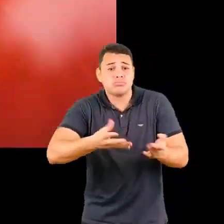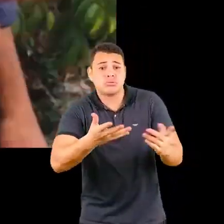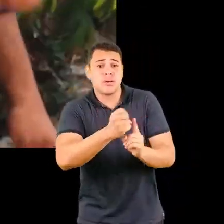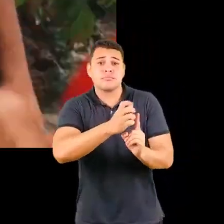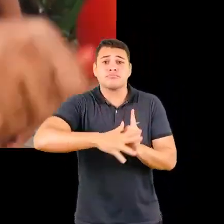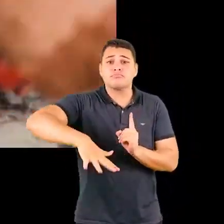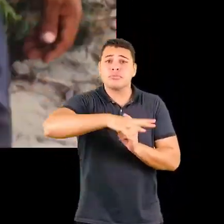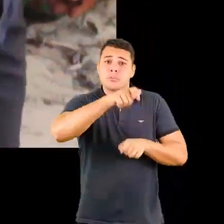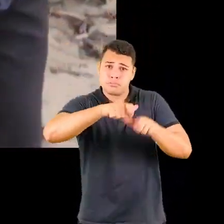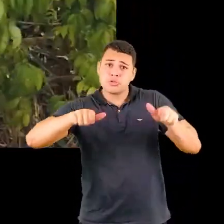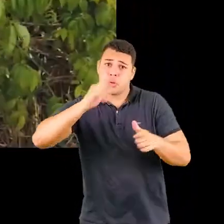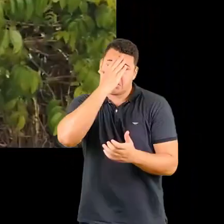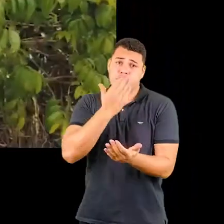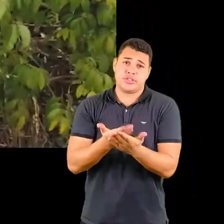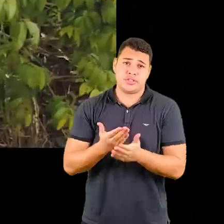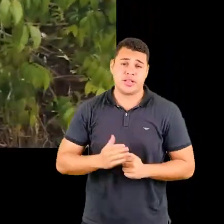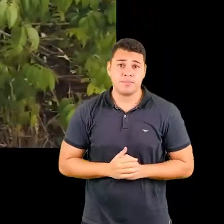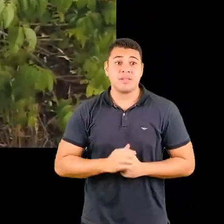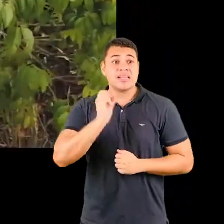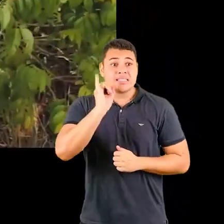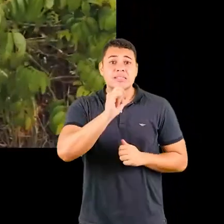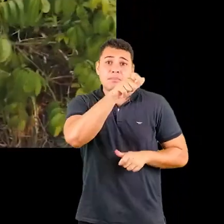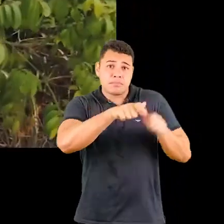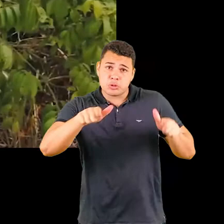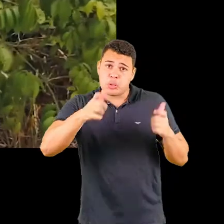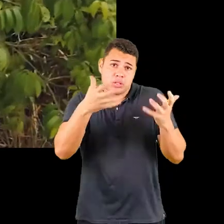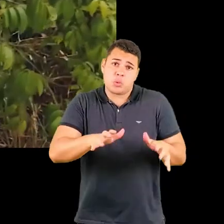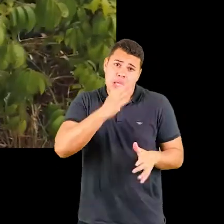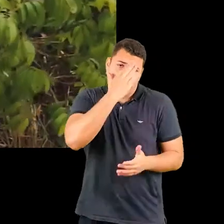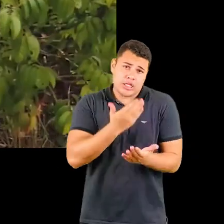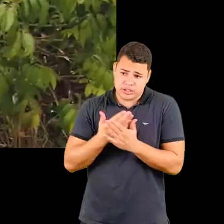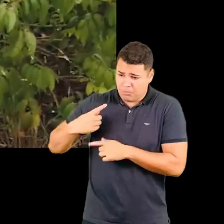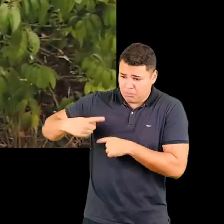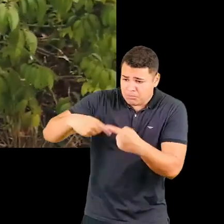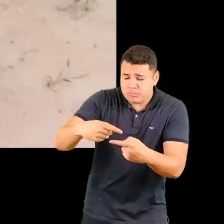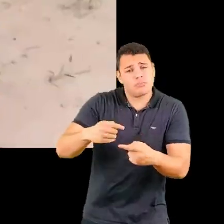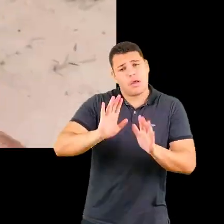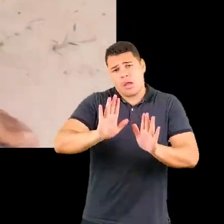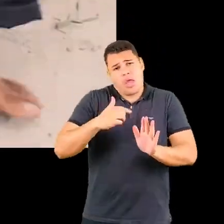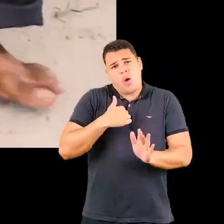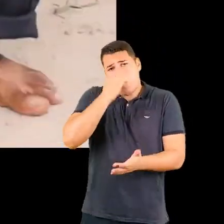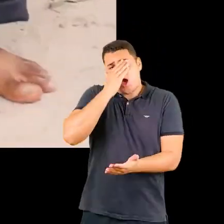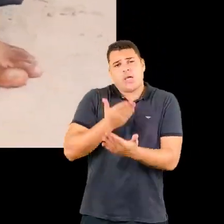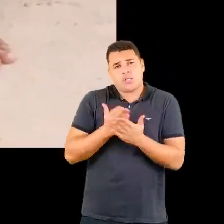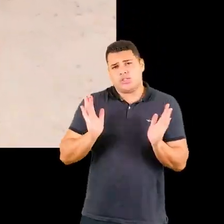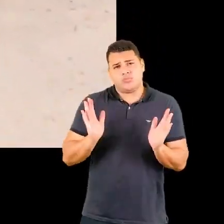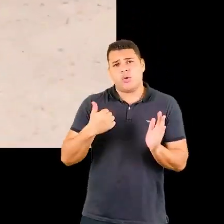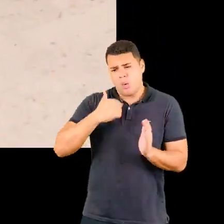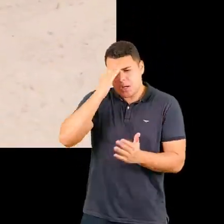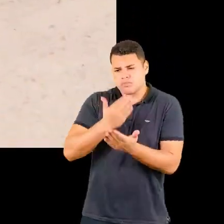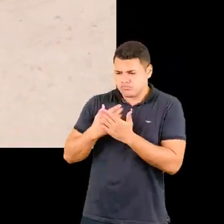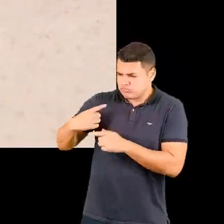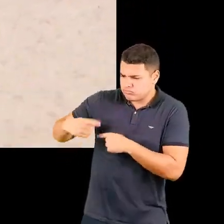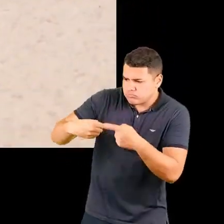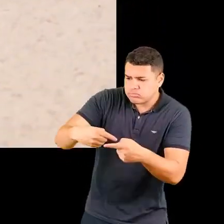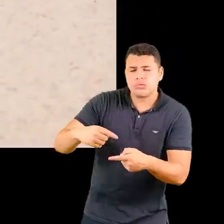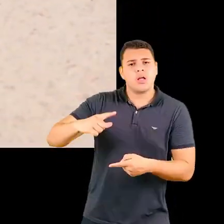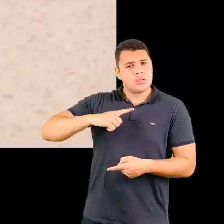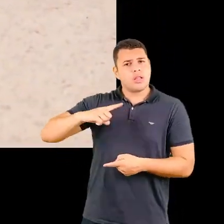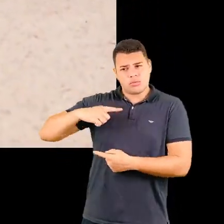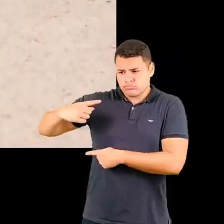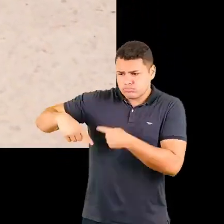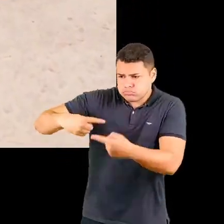E se eles não crerem na ancestralidade, eu creio. Eu creio na ancestralidade. Eu creio nessa